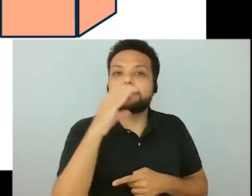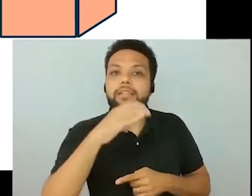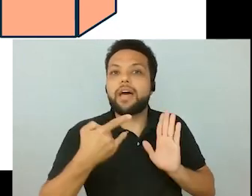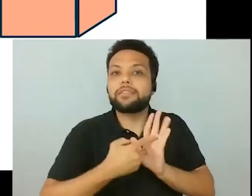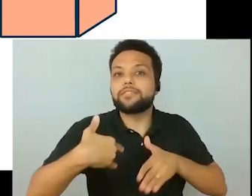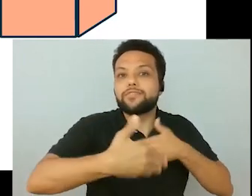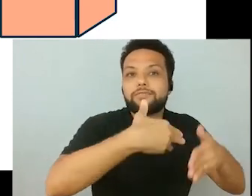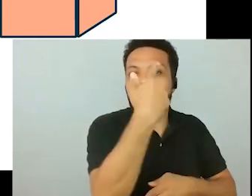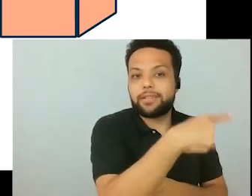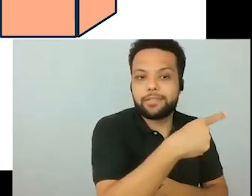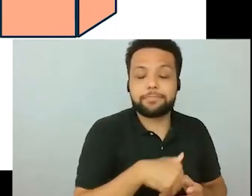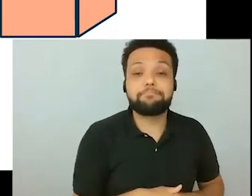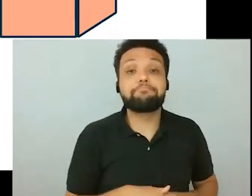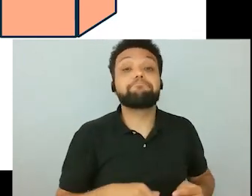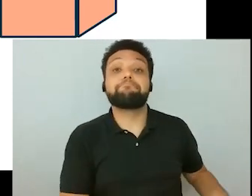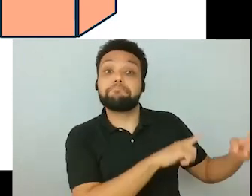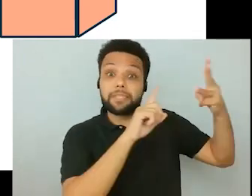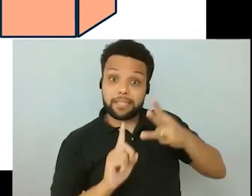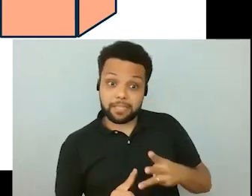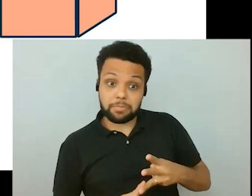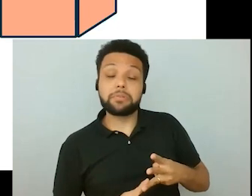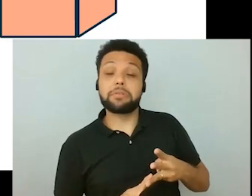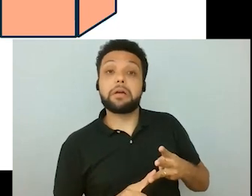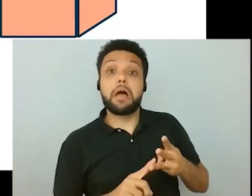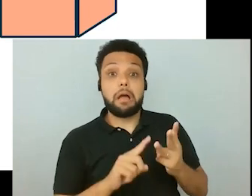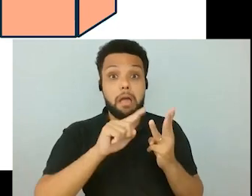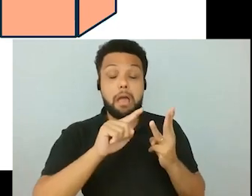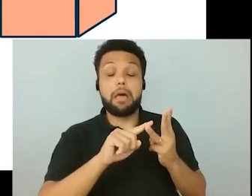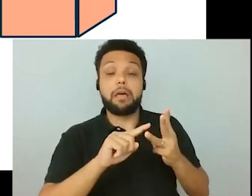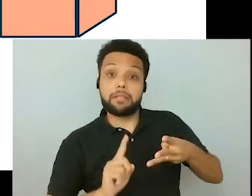momento, a Ana vai trabalhar numa iOS, porque